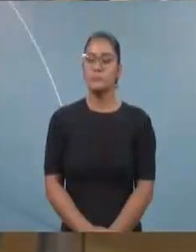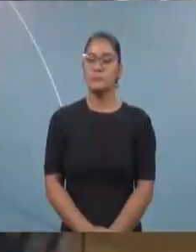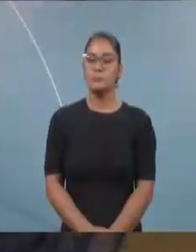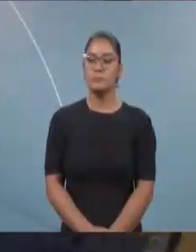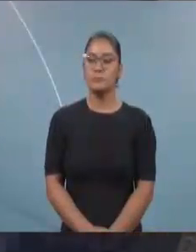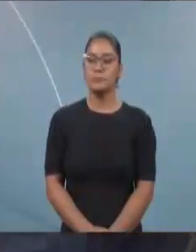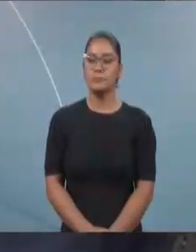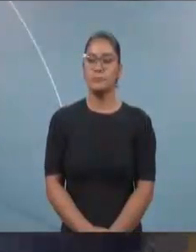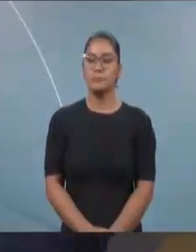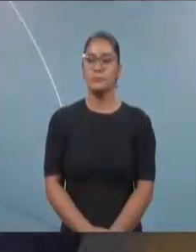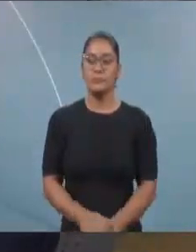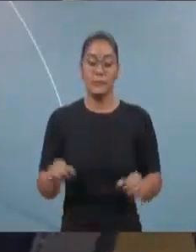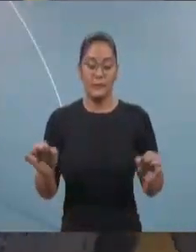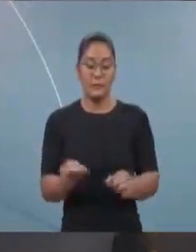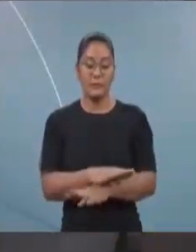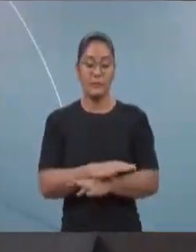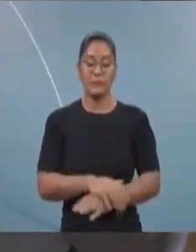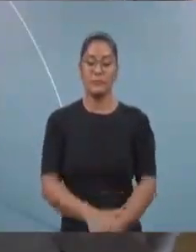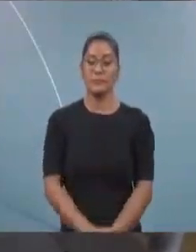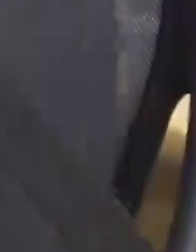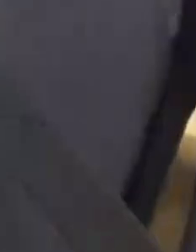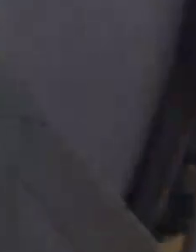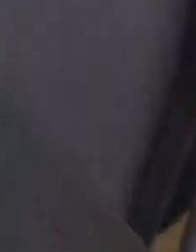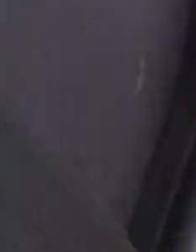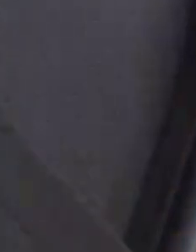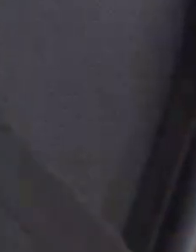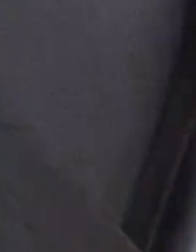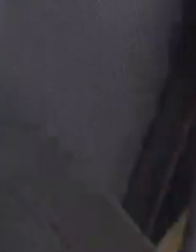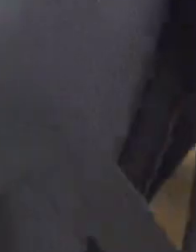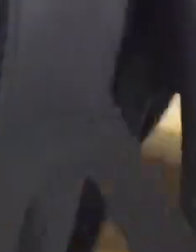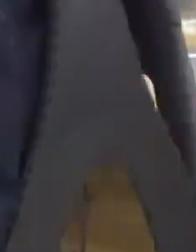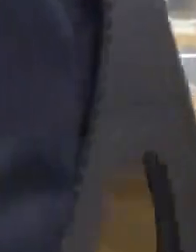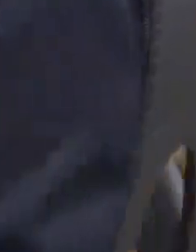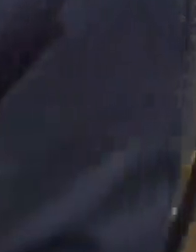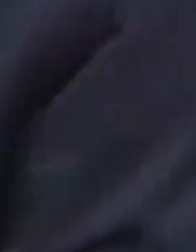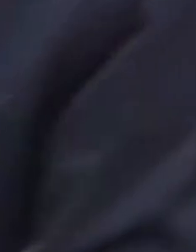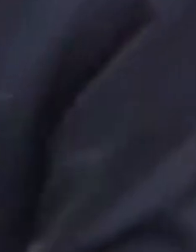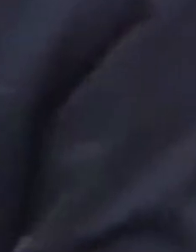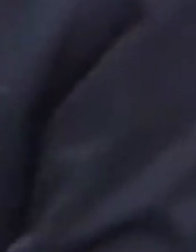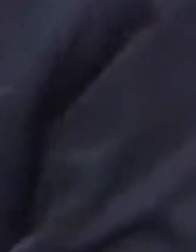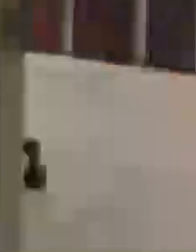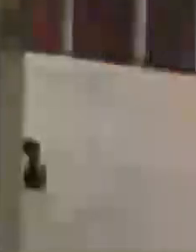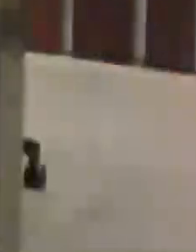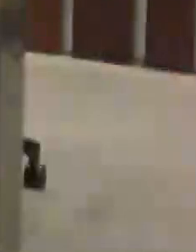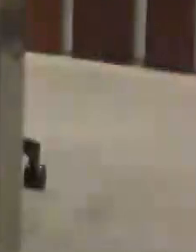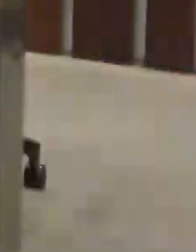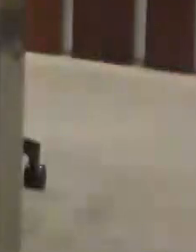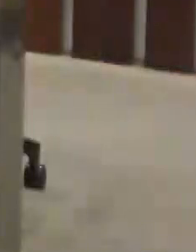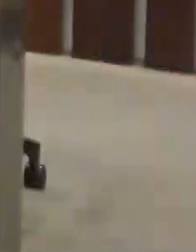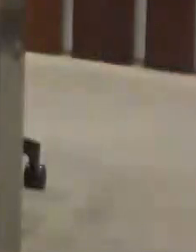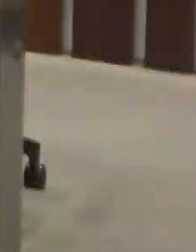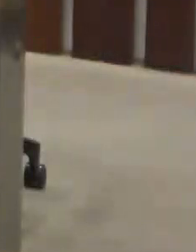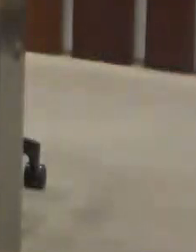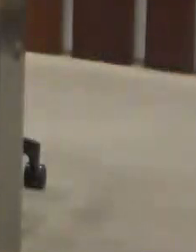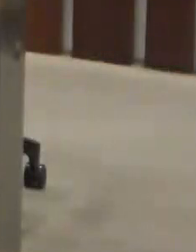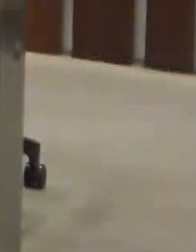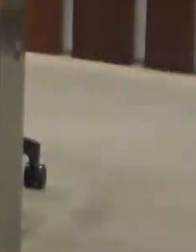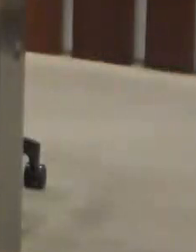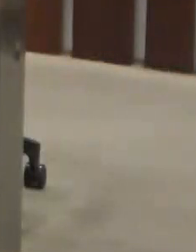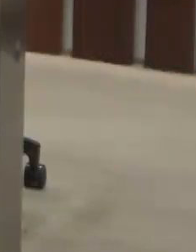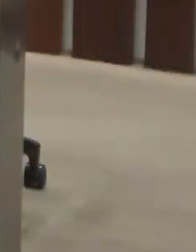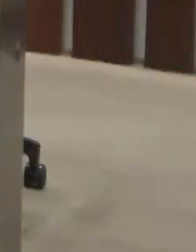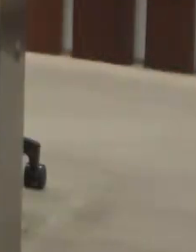concorda encerrado as discussões em votação quem for a